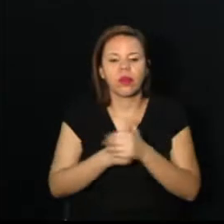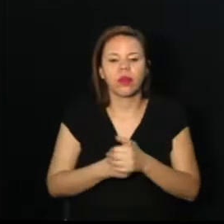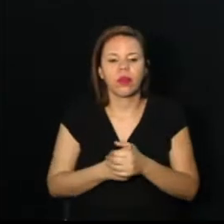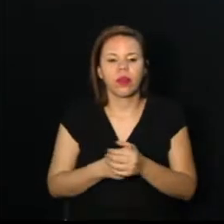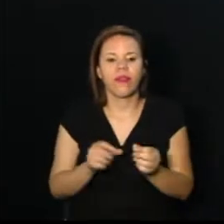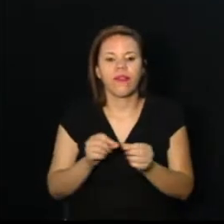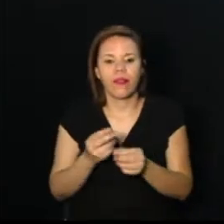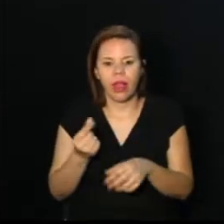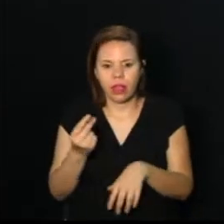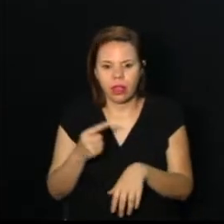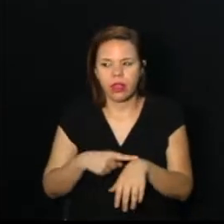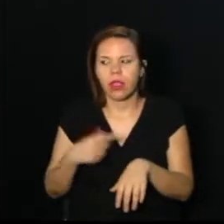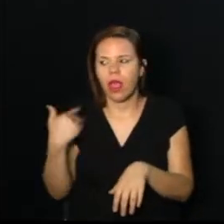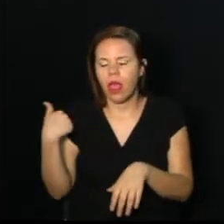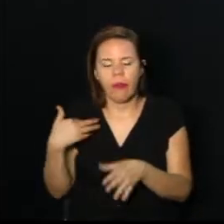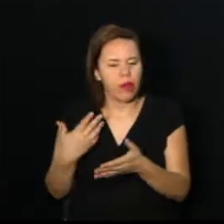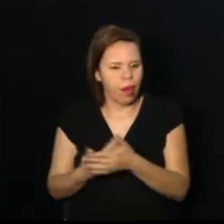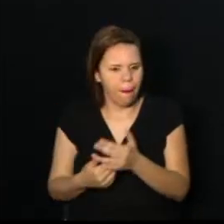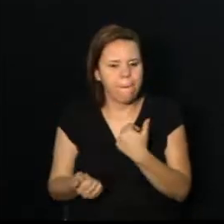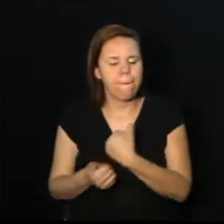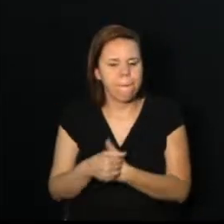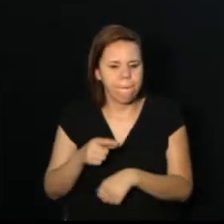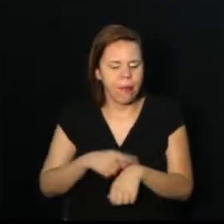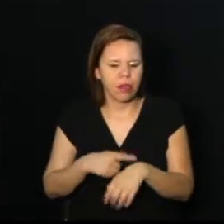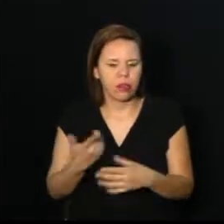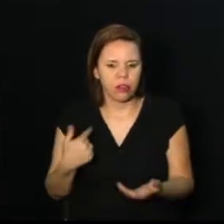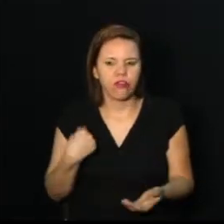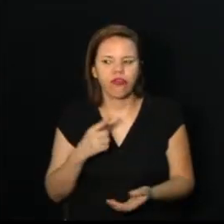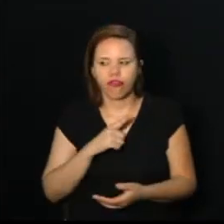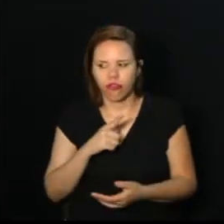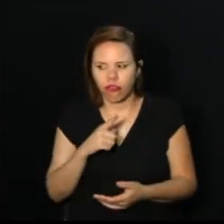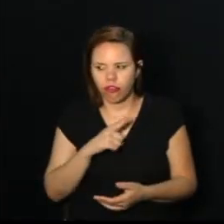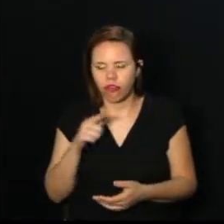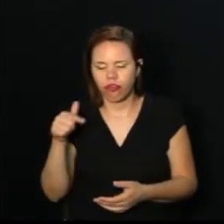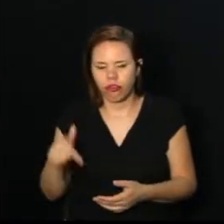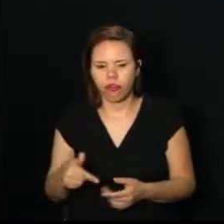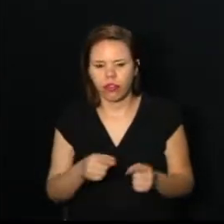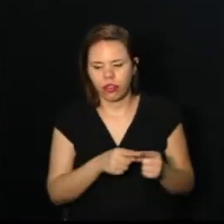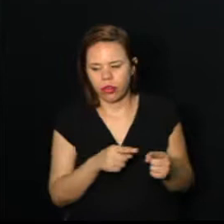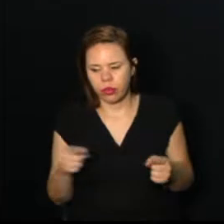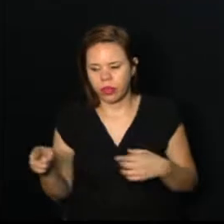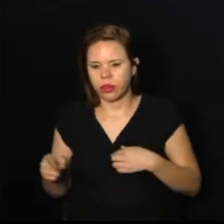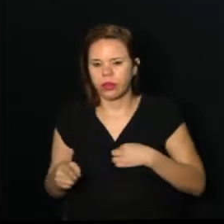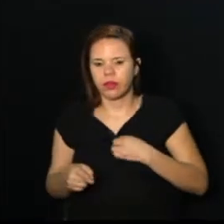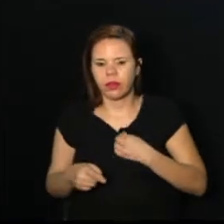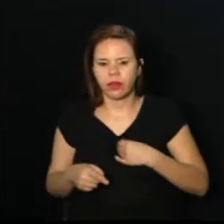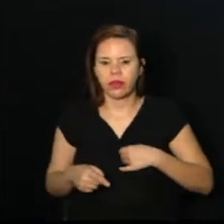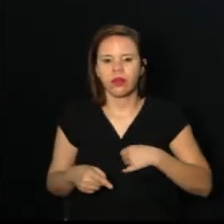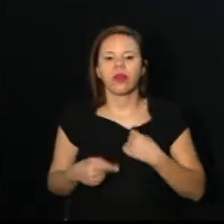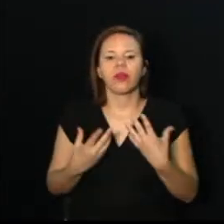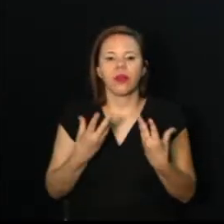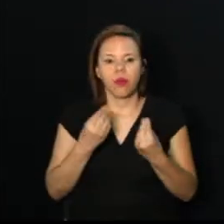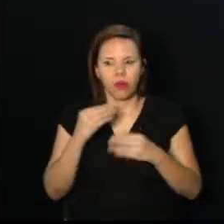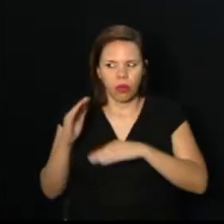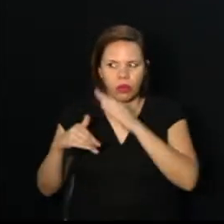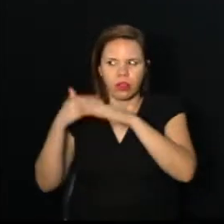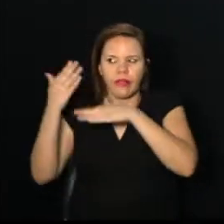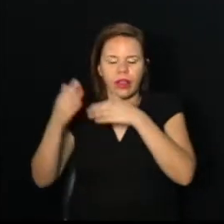muito tempo. Mas tivemos, neste período, muitos